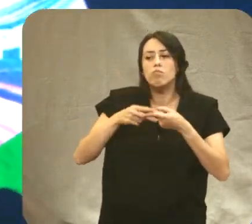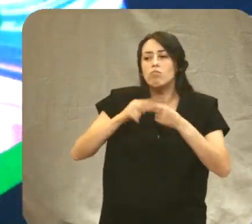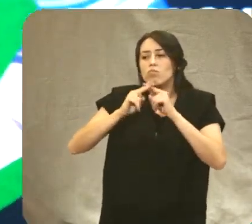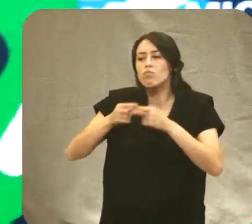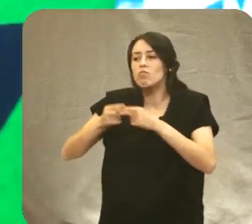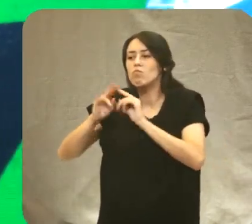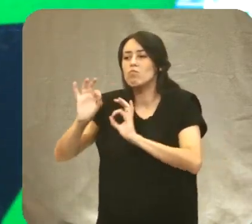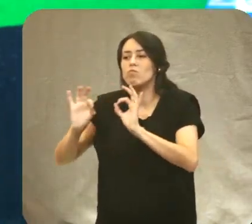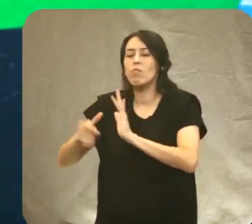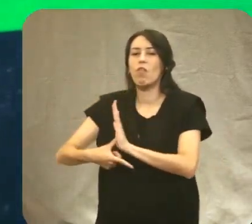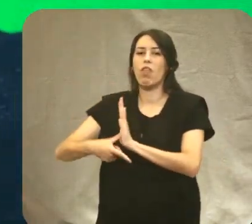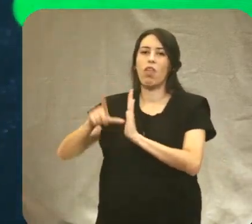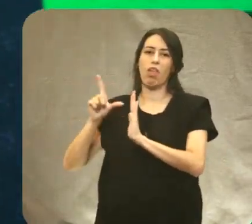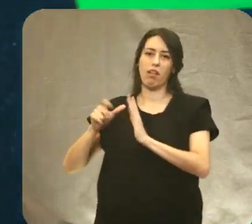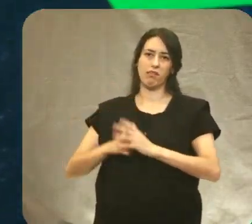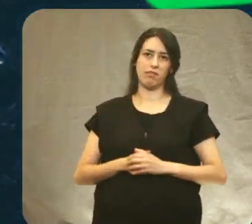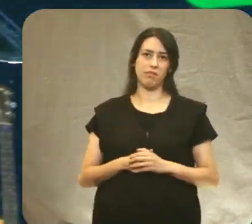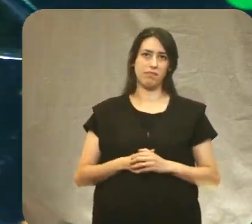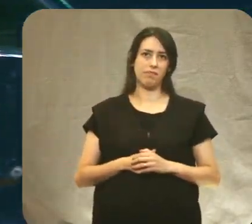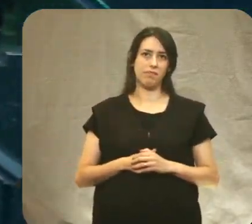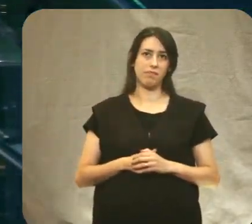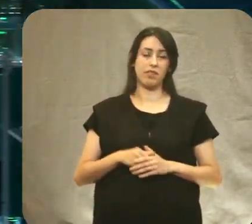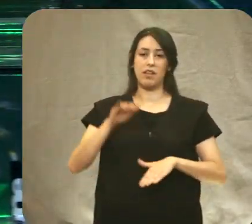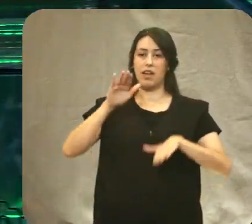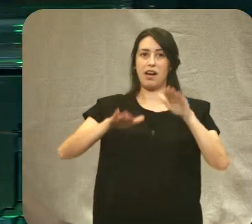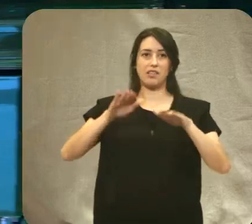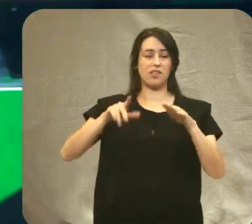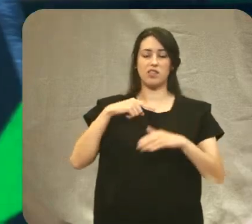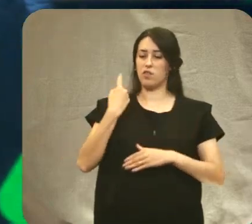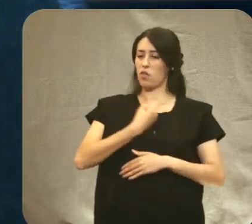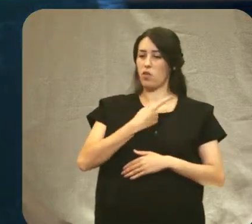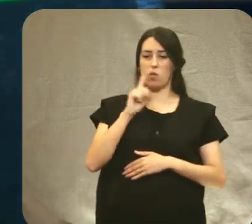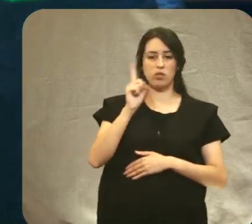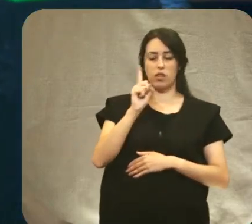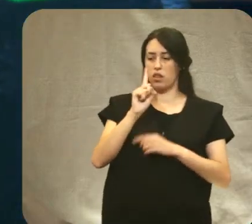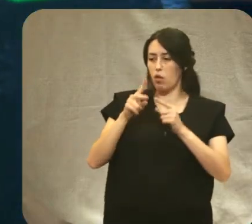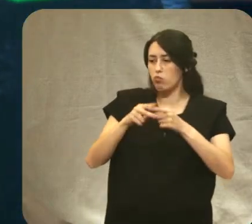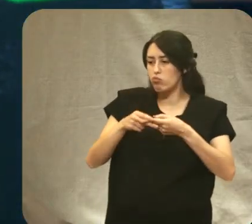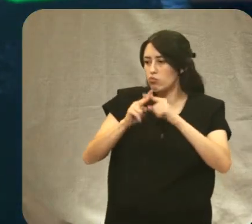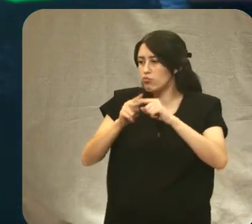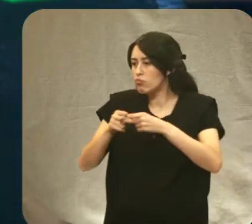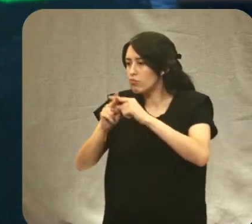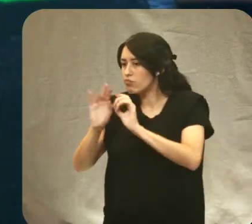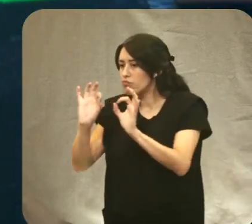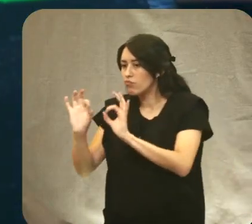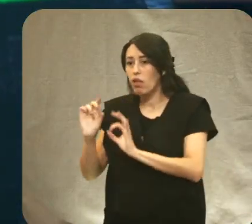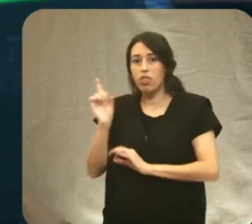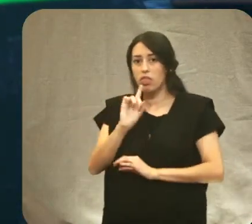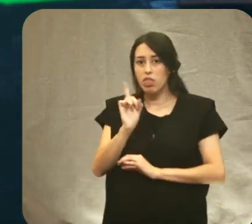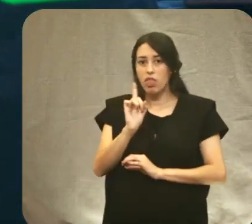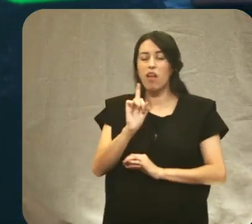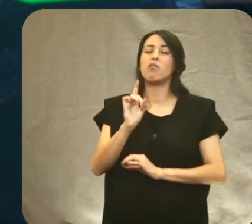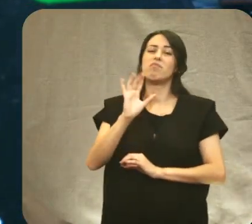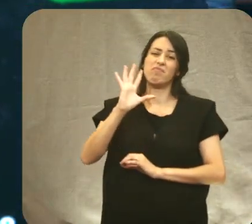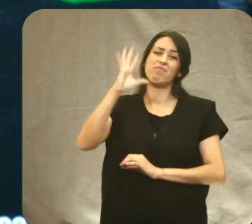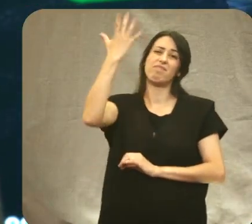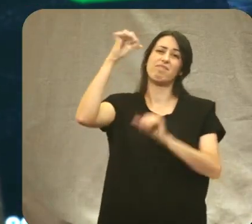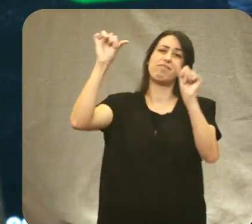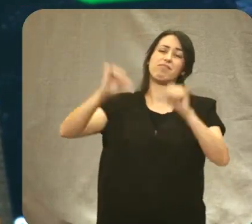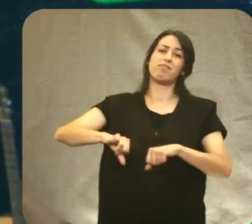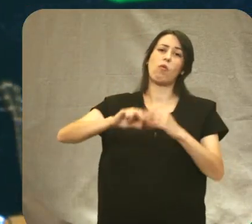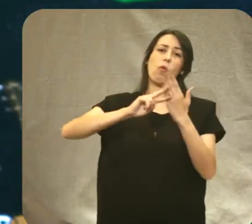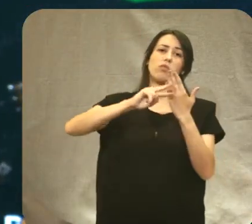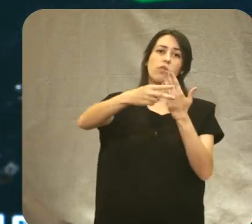visão vaza. E quando a gente não faz a manutenção da visão, começa cada um a andar por um lado. É por isso que a gente tem que